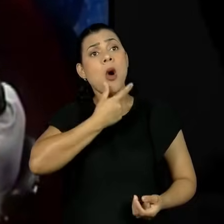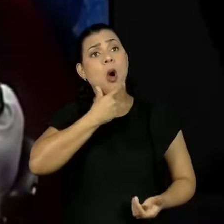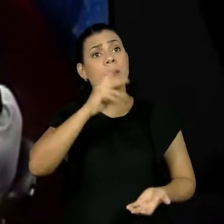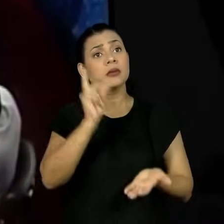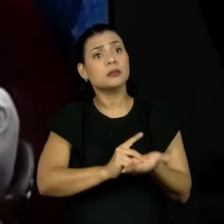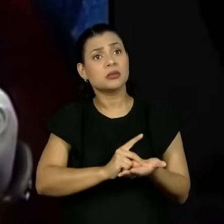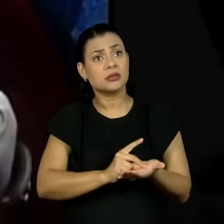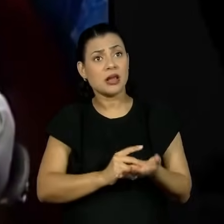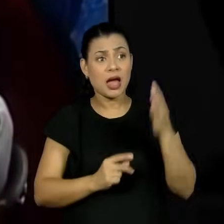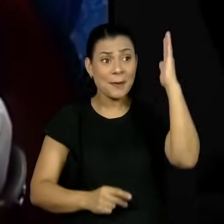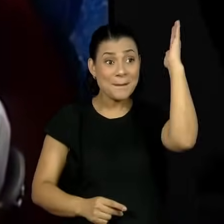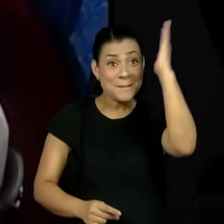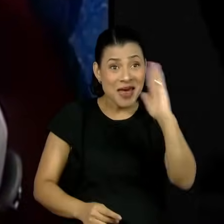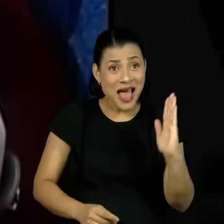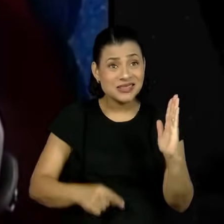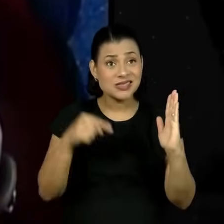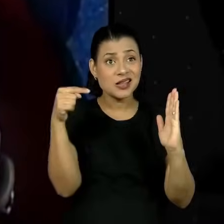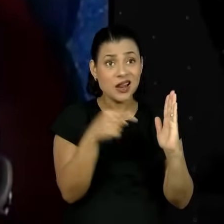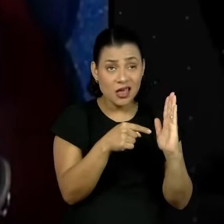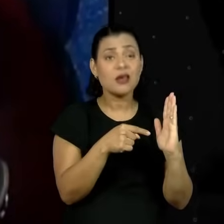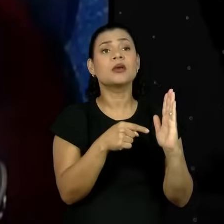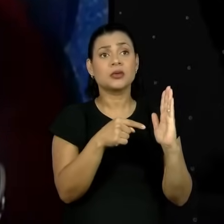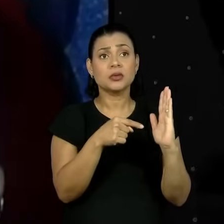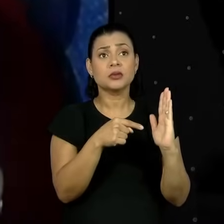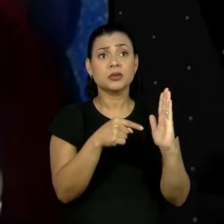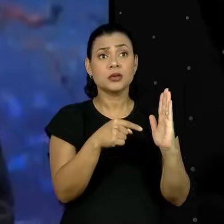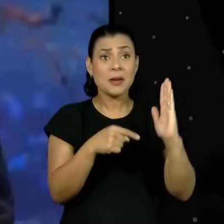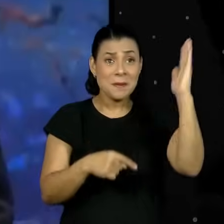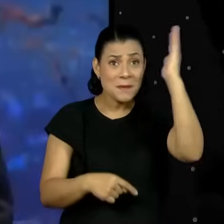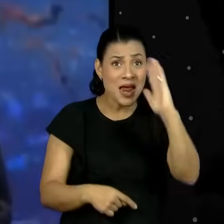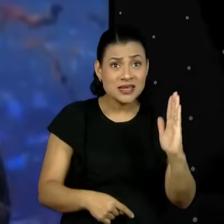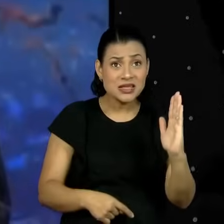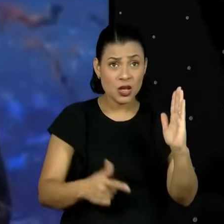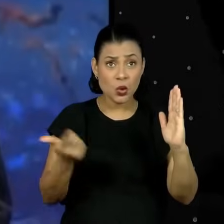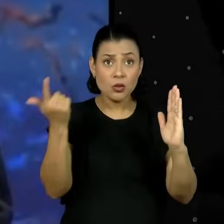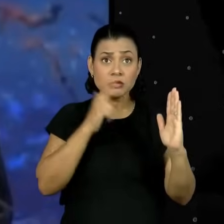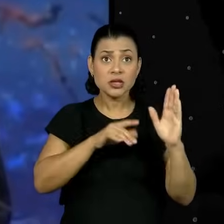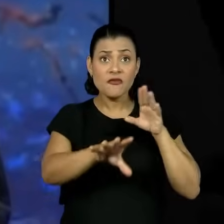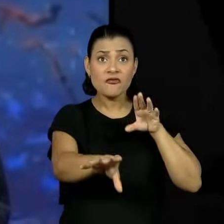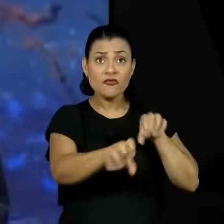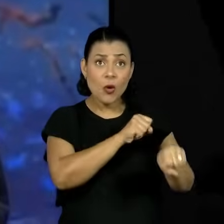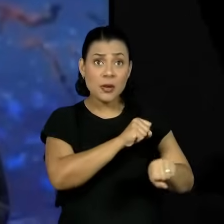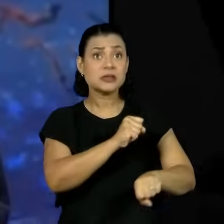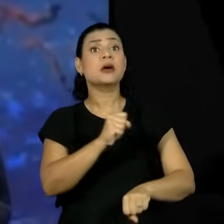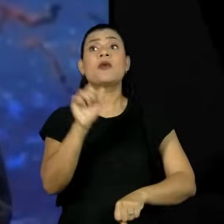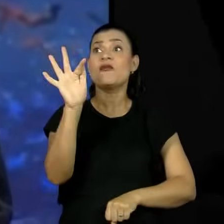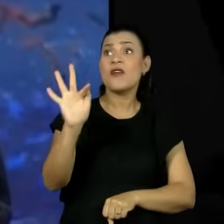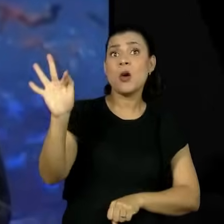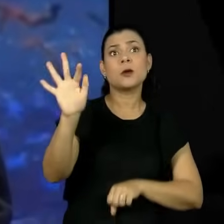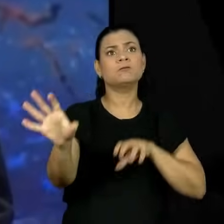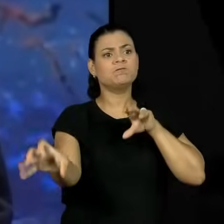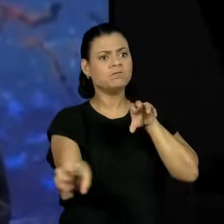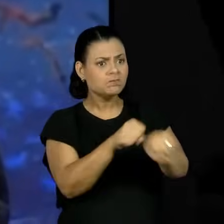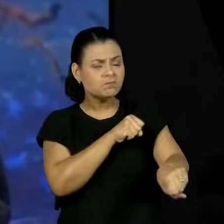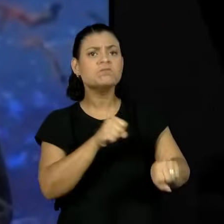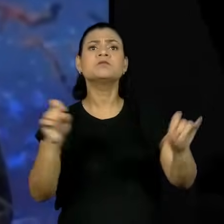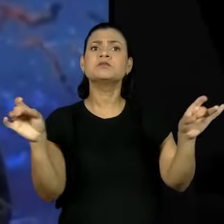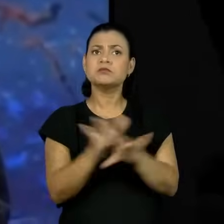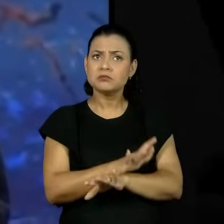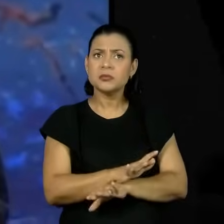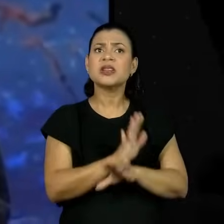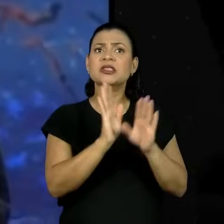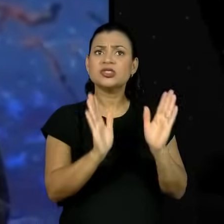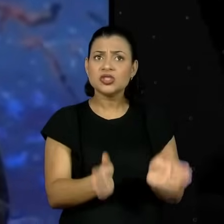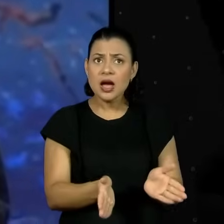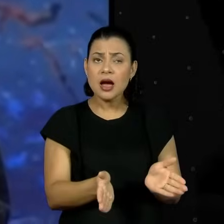do Brasil, você dá condição de um brasileiro, um homem comum brasileiro, ter uma faculdade, ele ter um ensino superior, um ensino decente, mas superior,